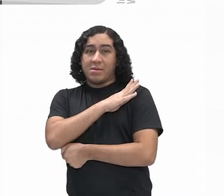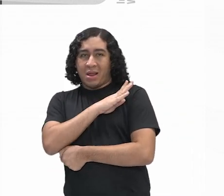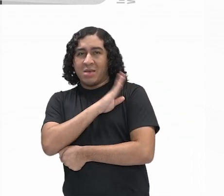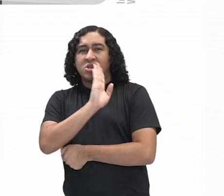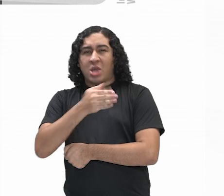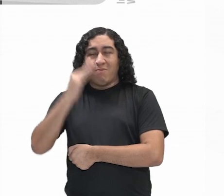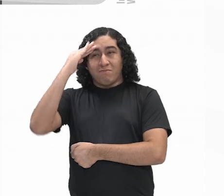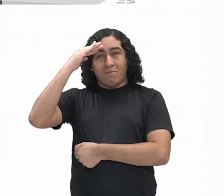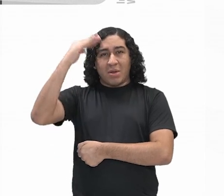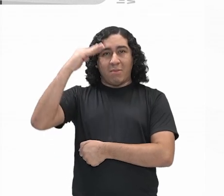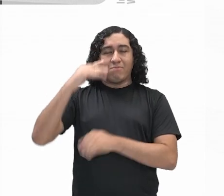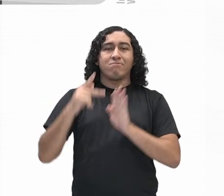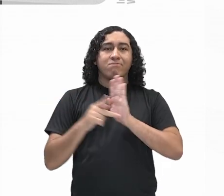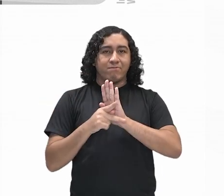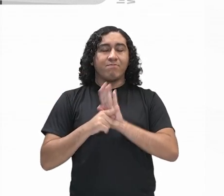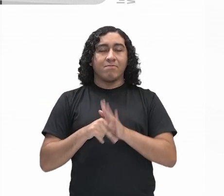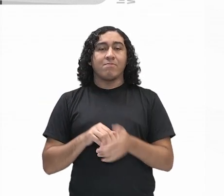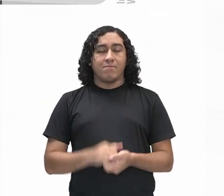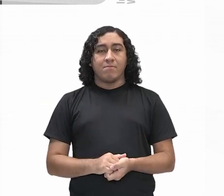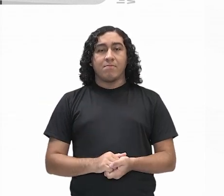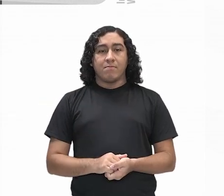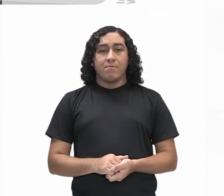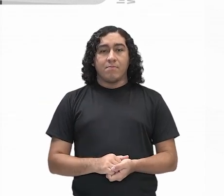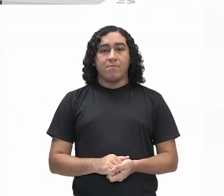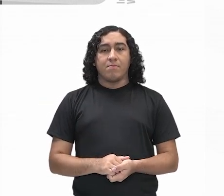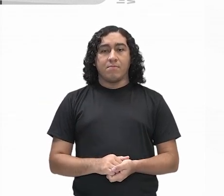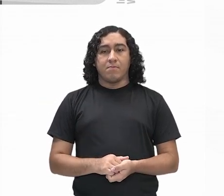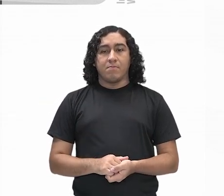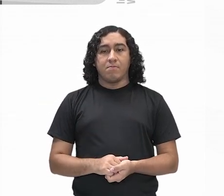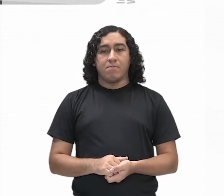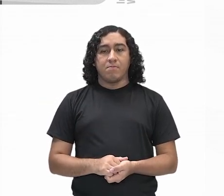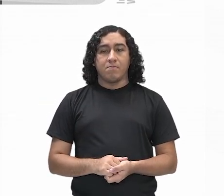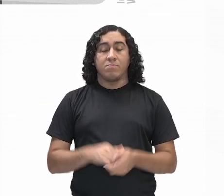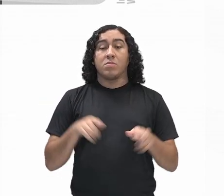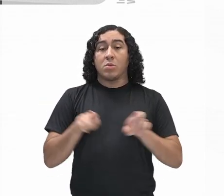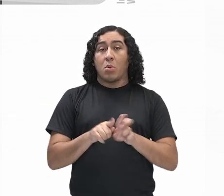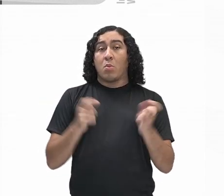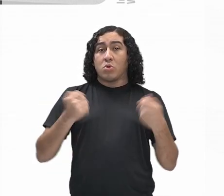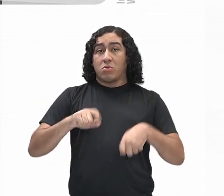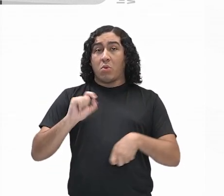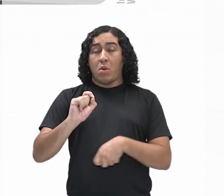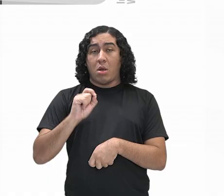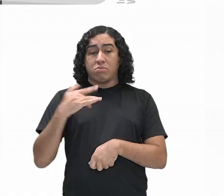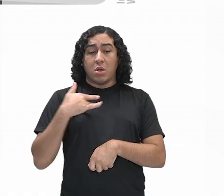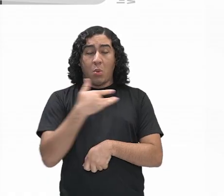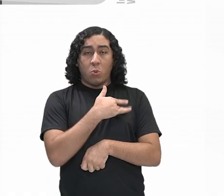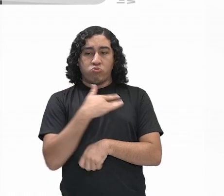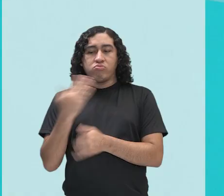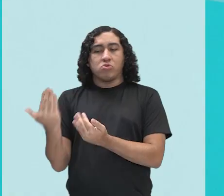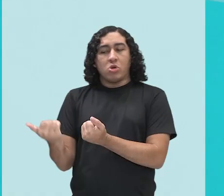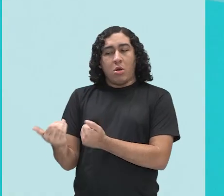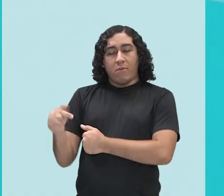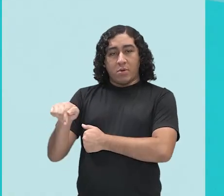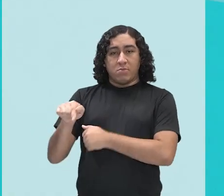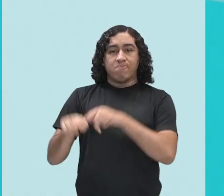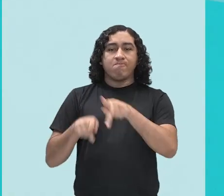para a parte militar, mas também para de tornar a população mais saudável, né, os jovens mais saudáveis, para poder